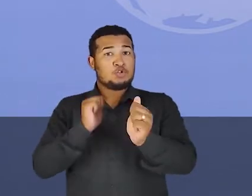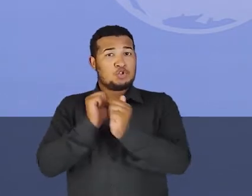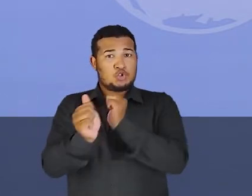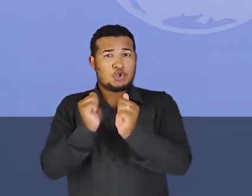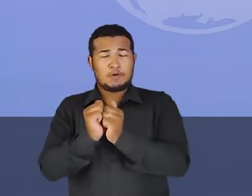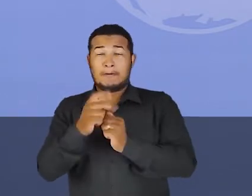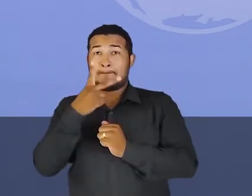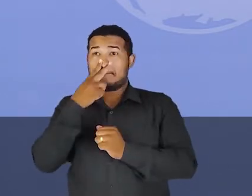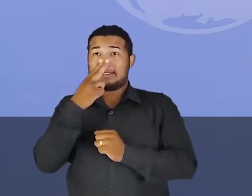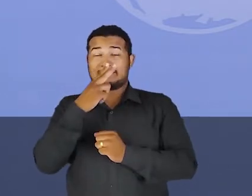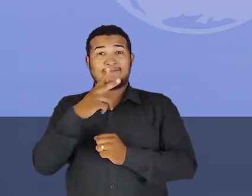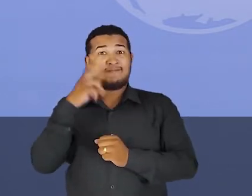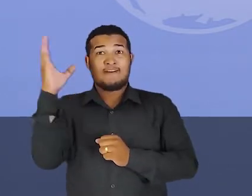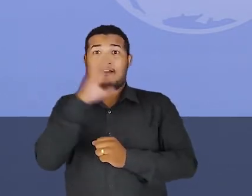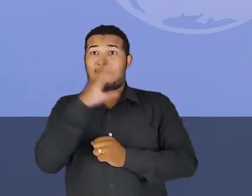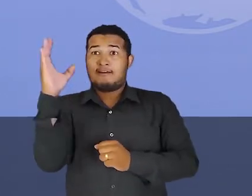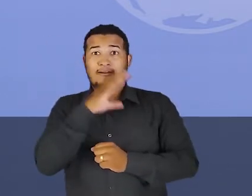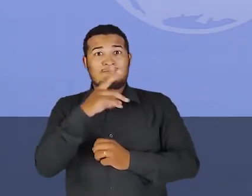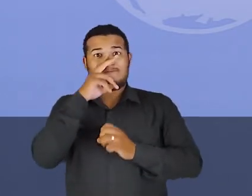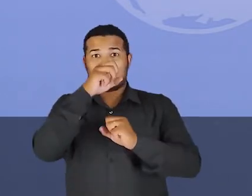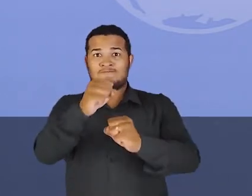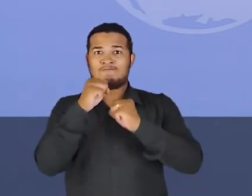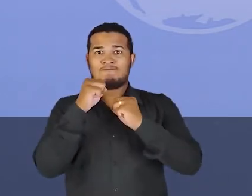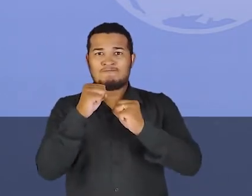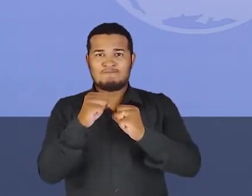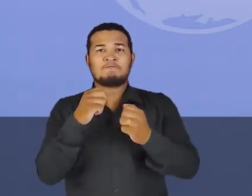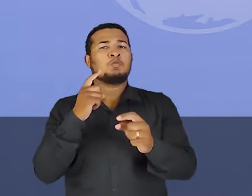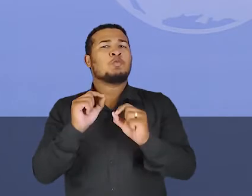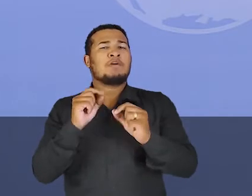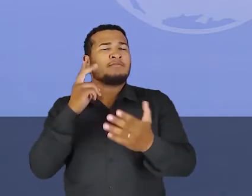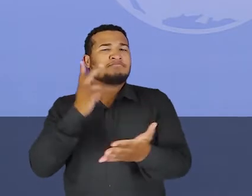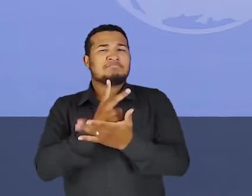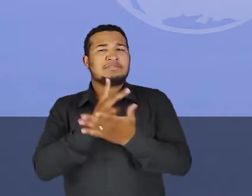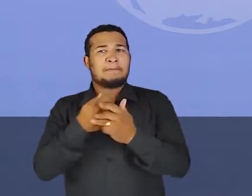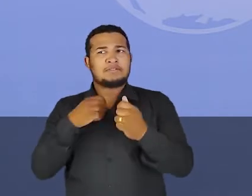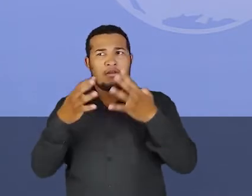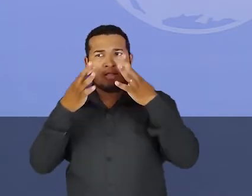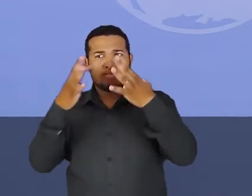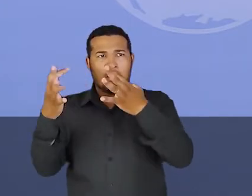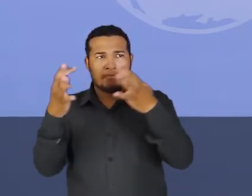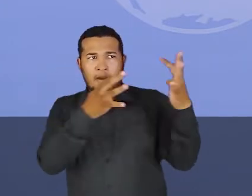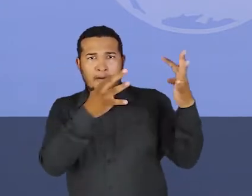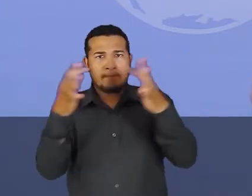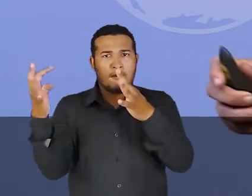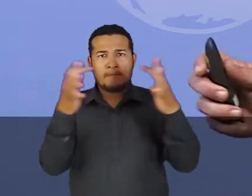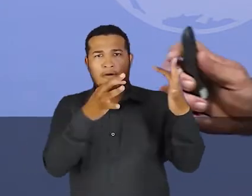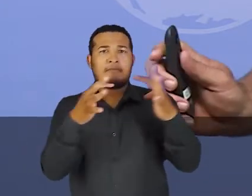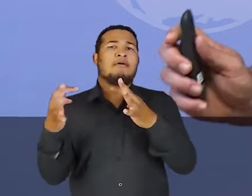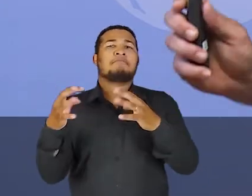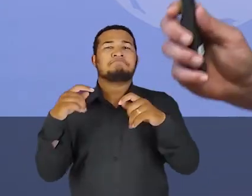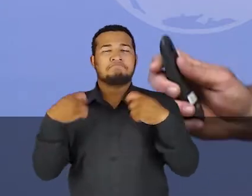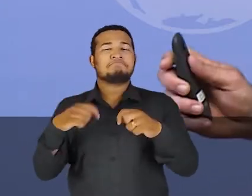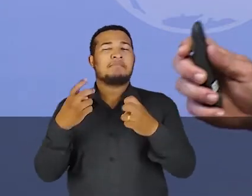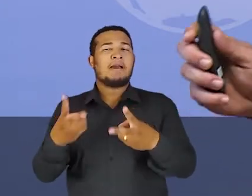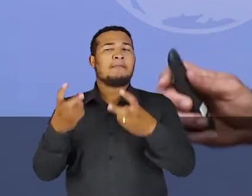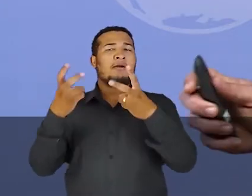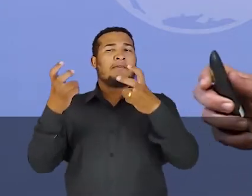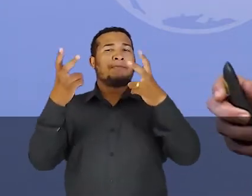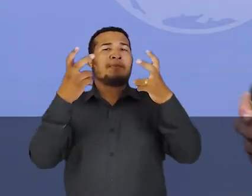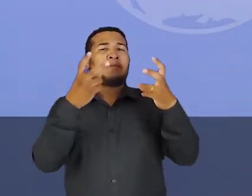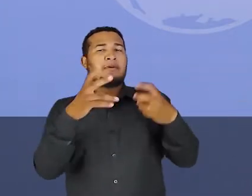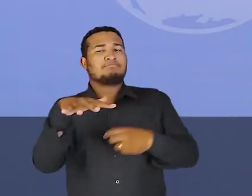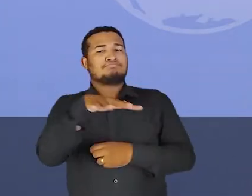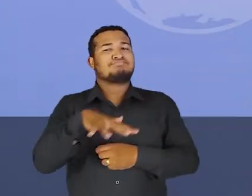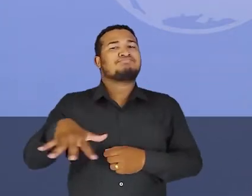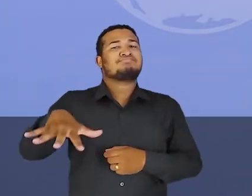muito intenso, um esporte muito intenso, onde a todo momento você tem que estar atento, a todo momento você vai ter que ficar observando todo o